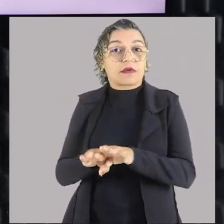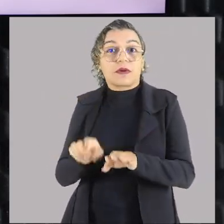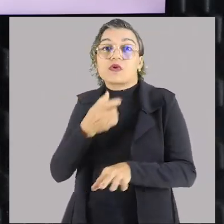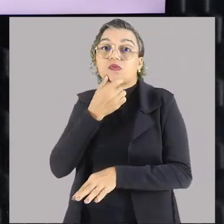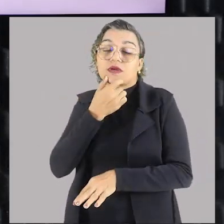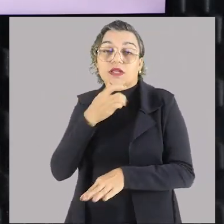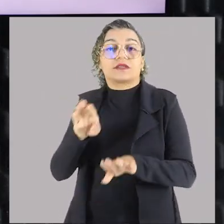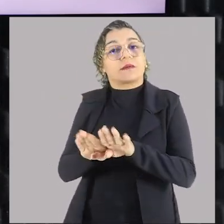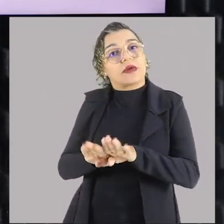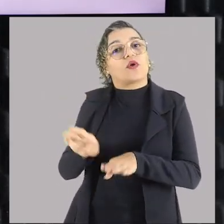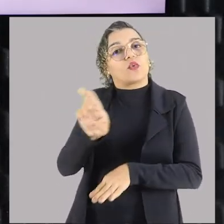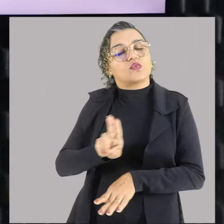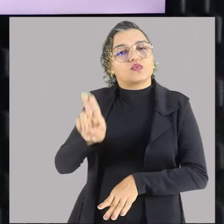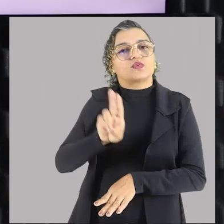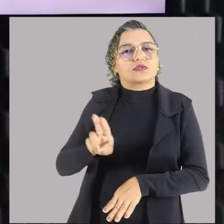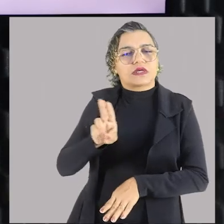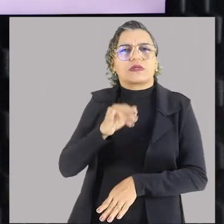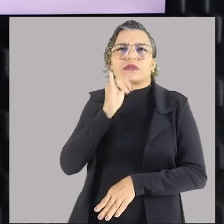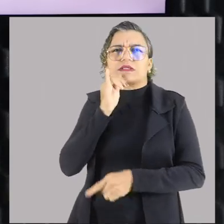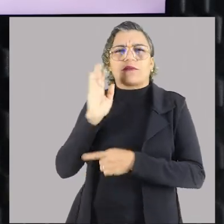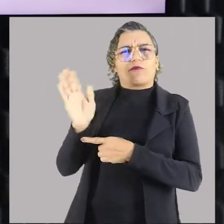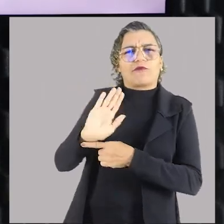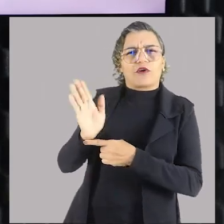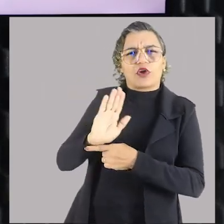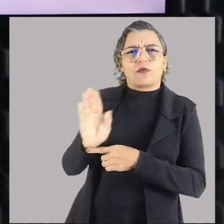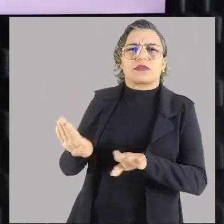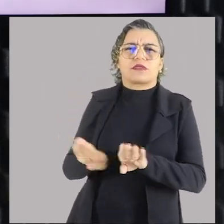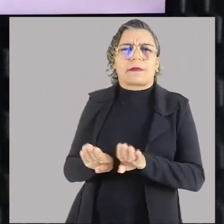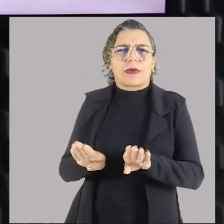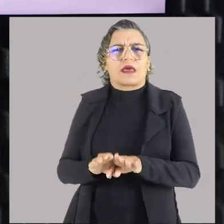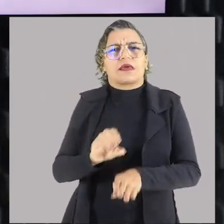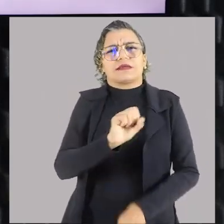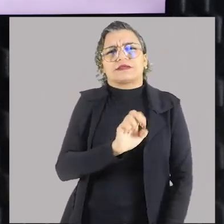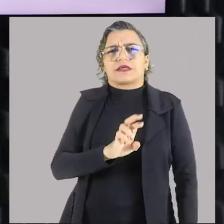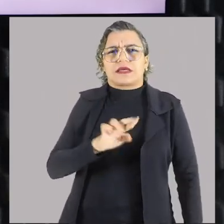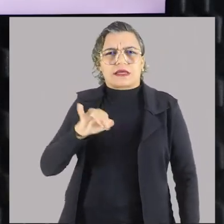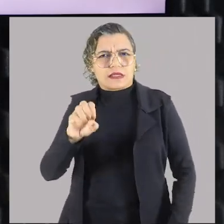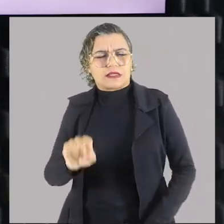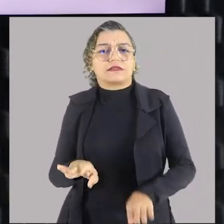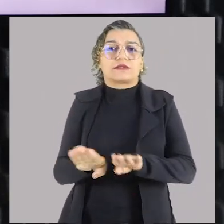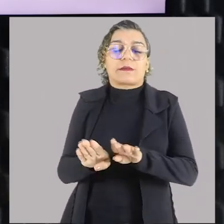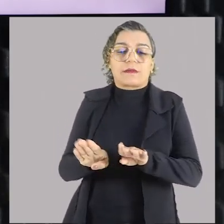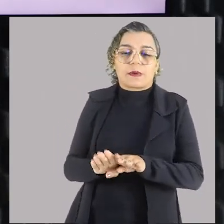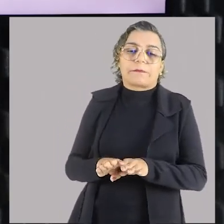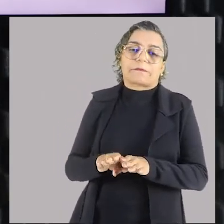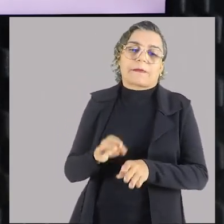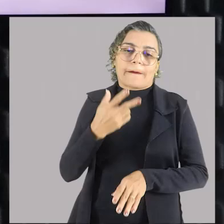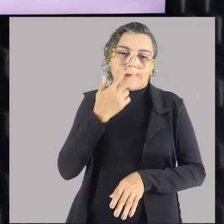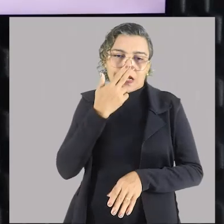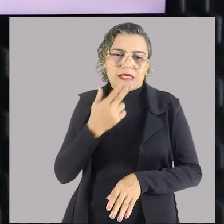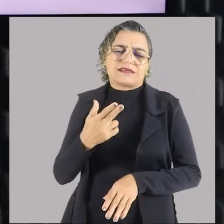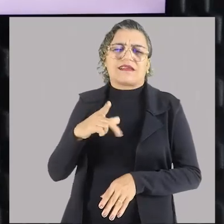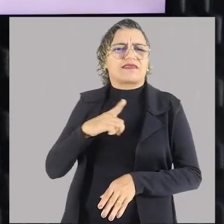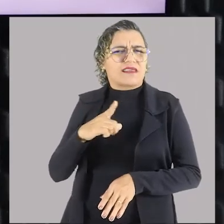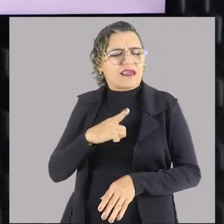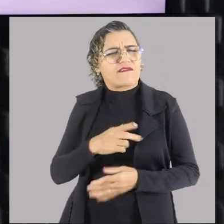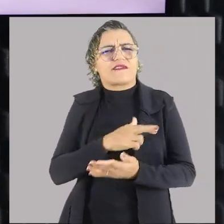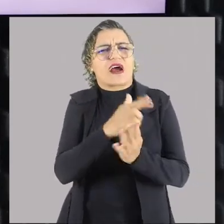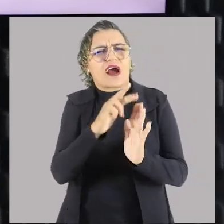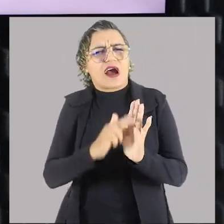utilizado. Normalmente, eles falam muito nos filmes e nas séries, eles falam see you while, hello crocodile, see